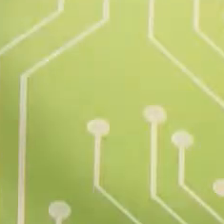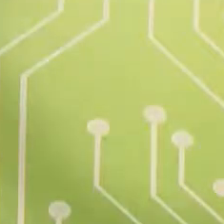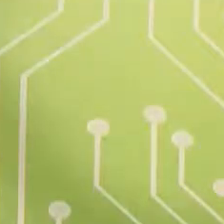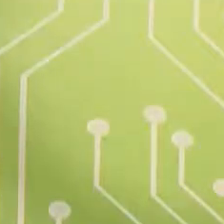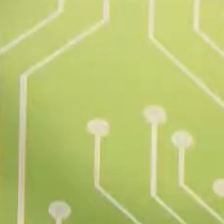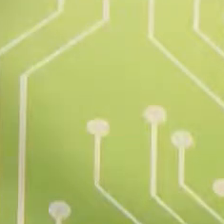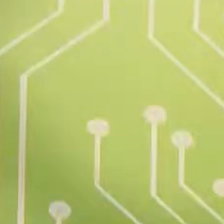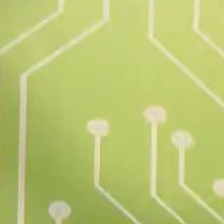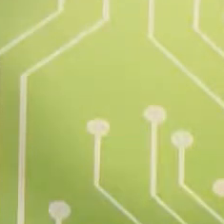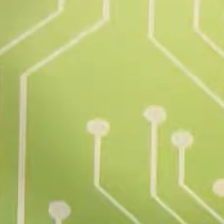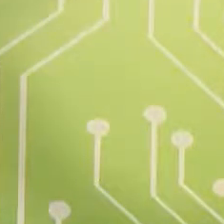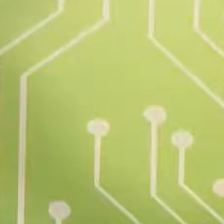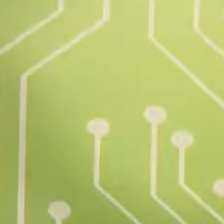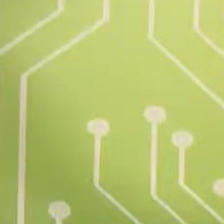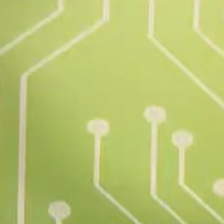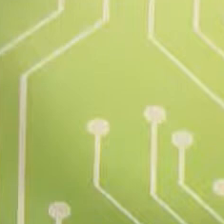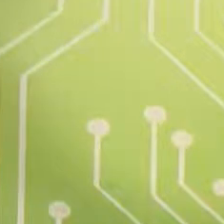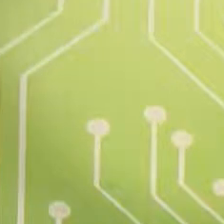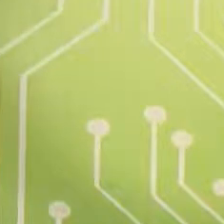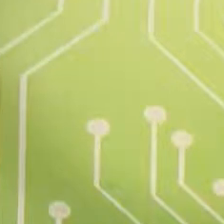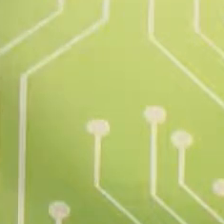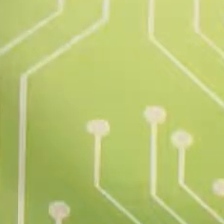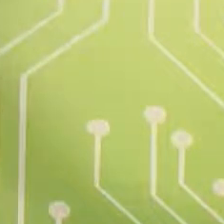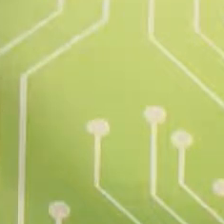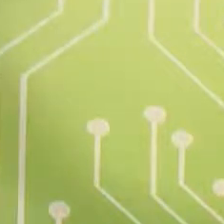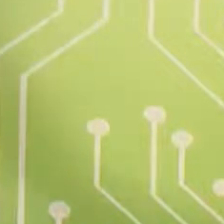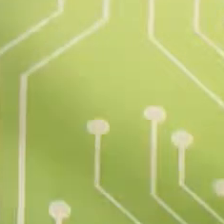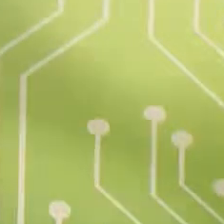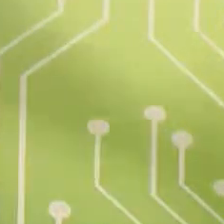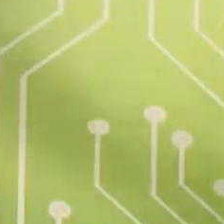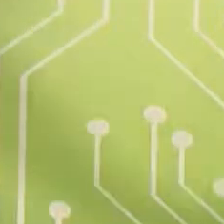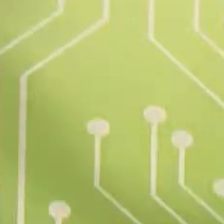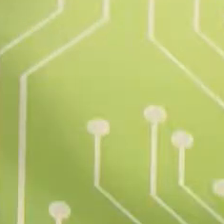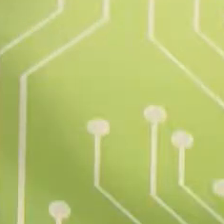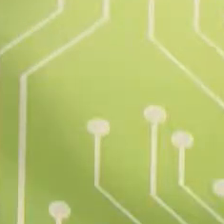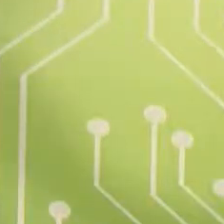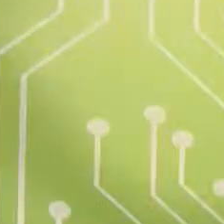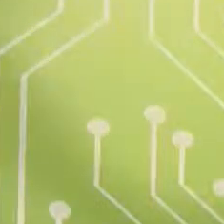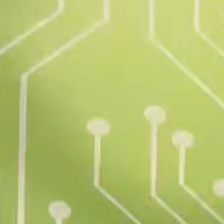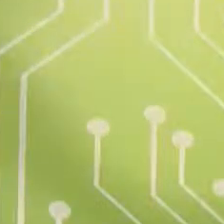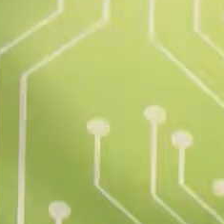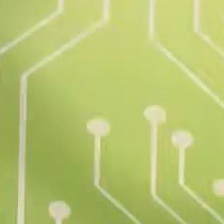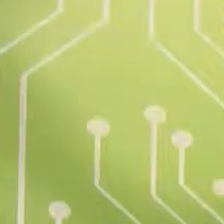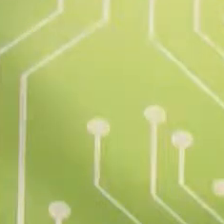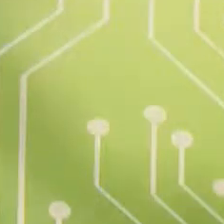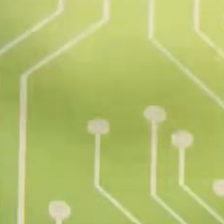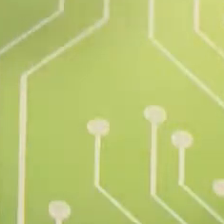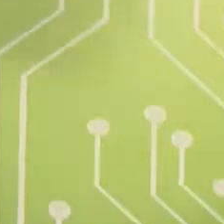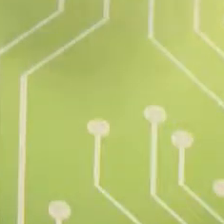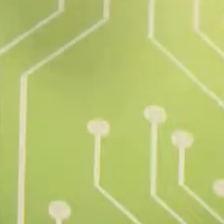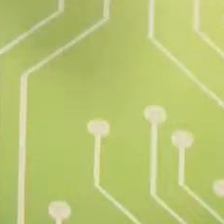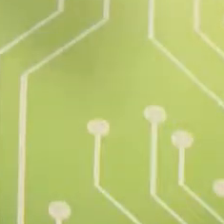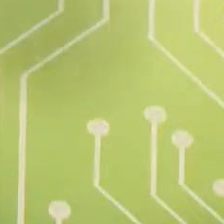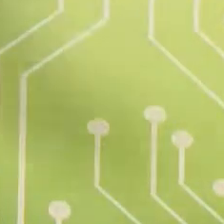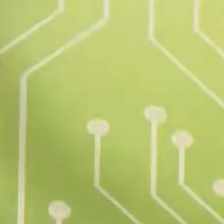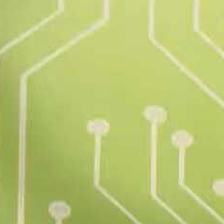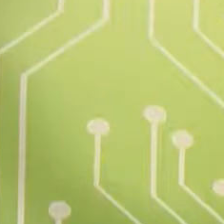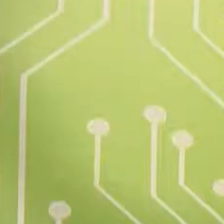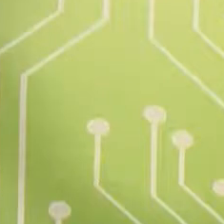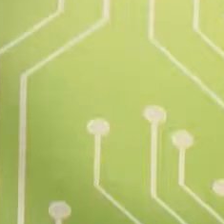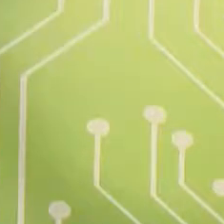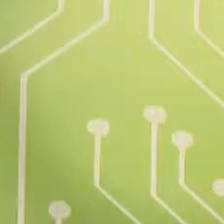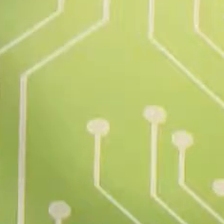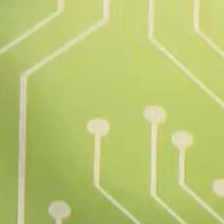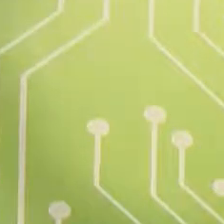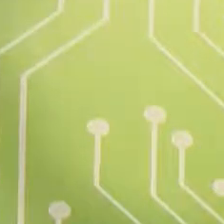Oi, retornamos para a nossa atividade de sala, nossa correção. Atividade de sala hoje foram 6 questões. Tivemos 4 questões de múltipla